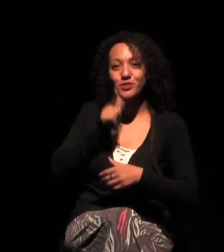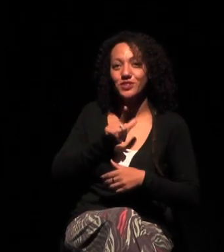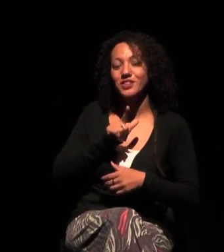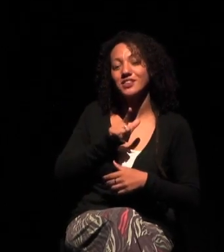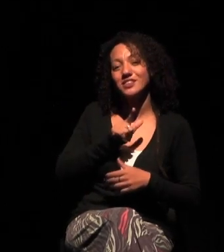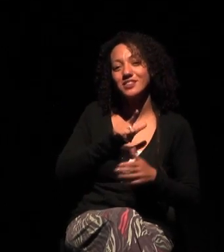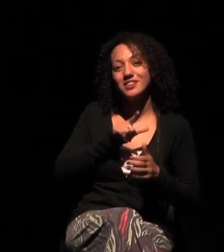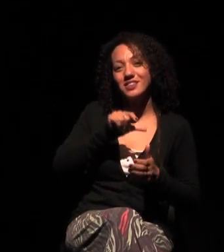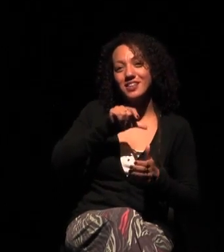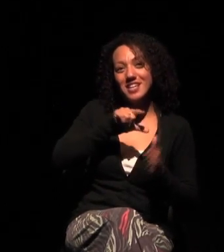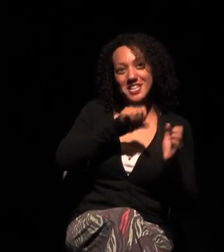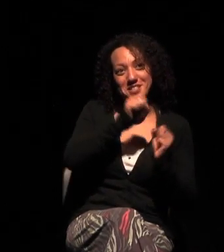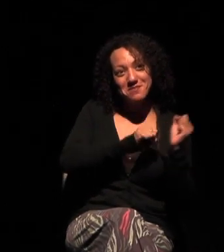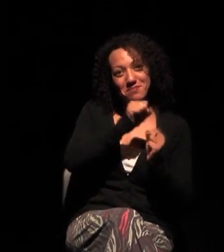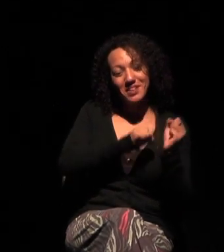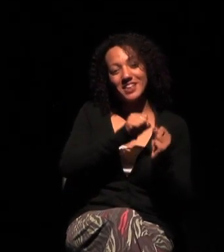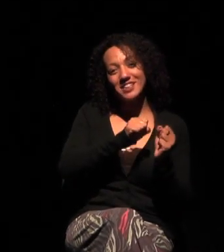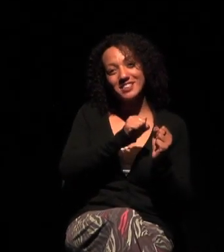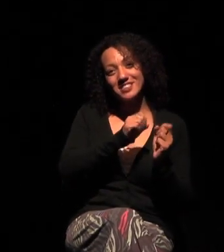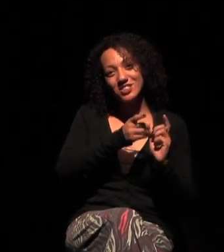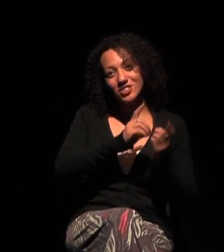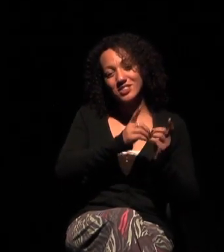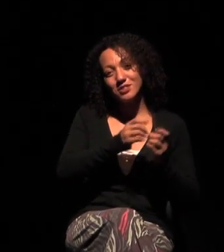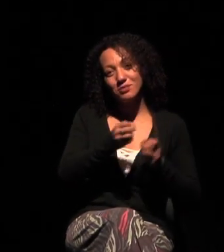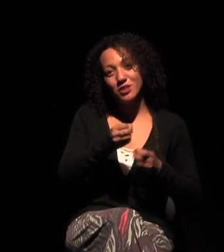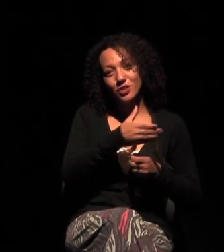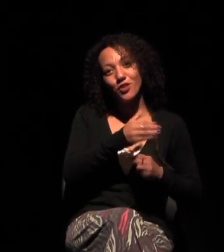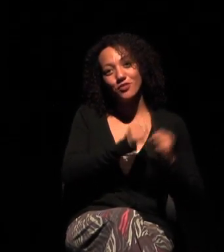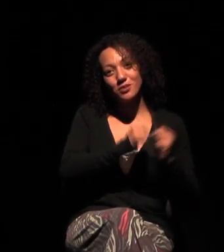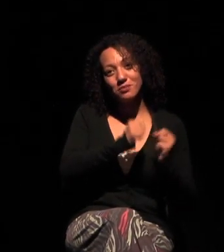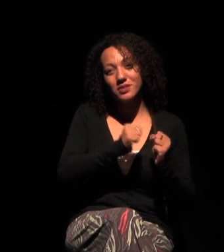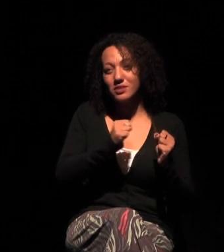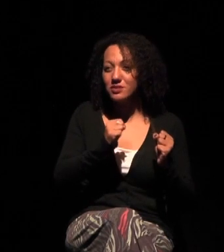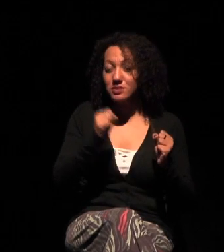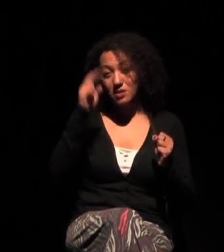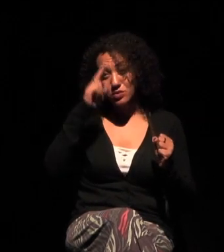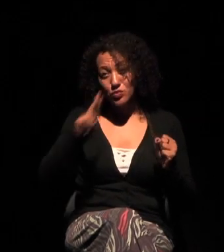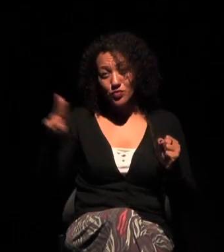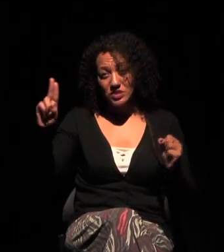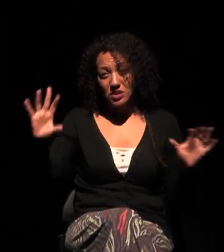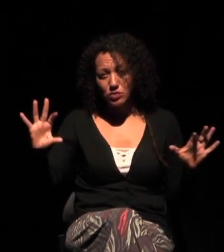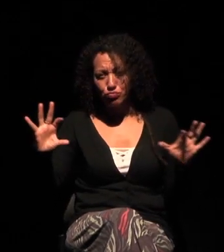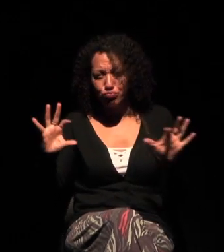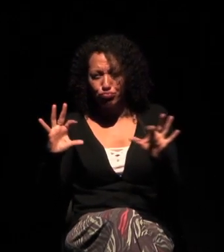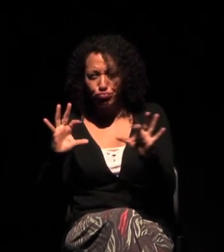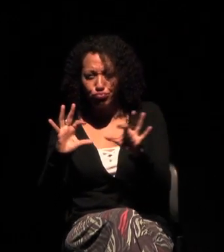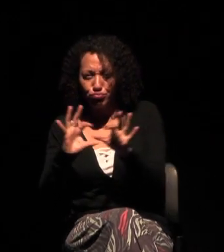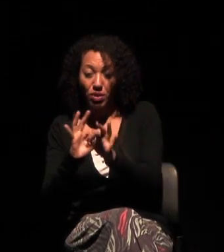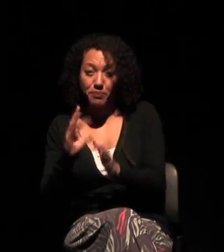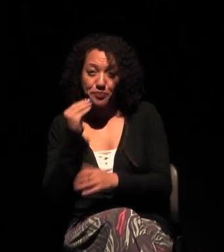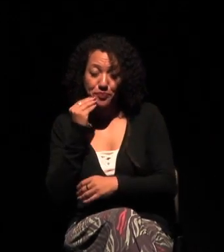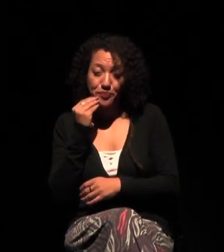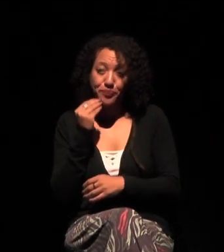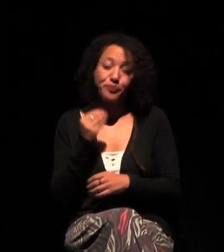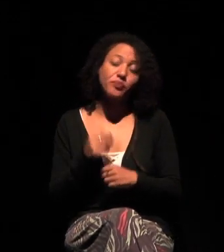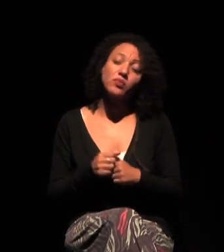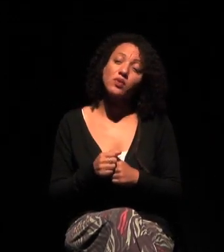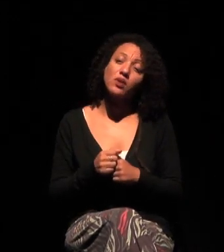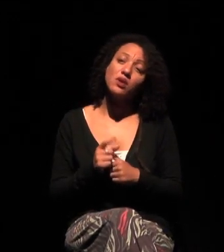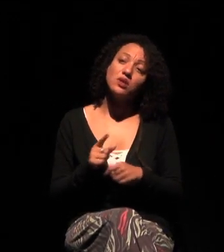das empresas e das dinâmicas destas novas empresas e portanto nesse sentido estamos a trabalhar temos